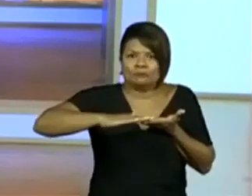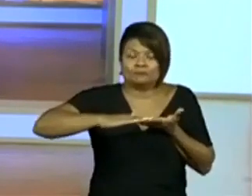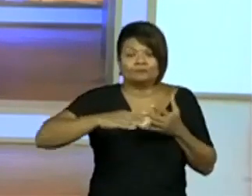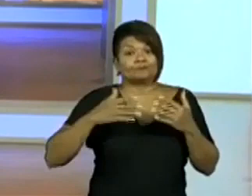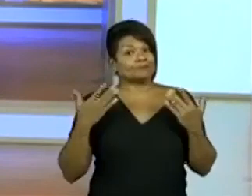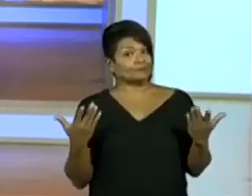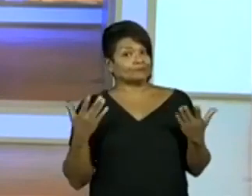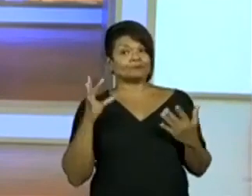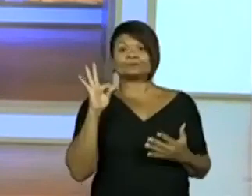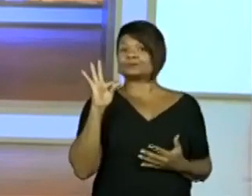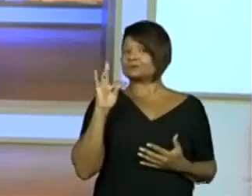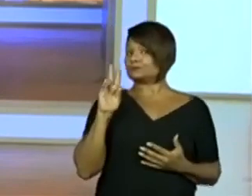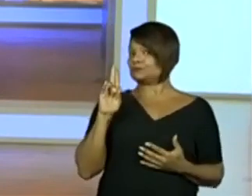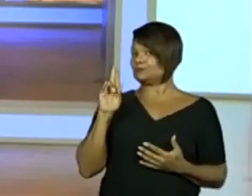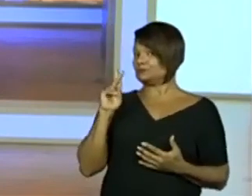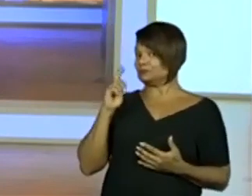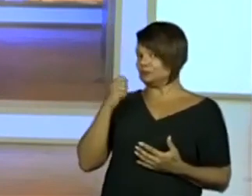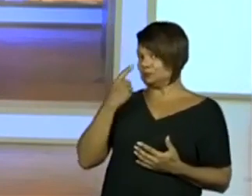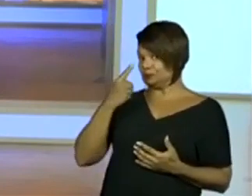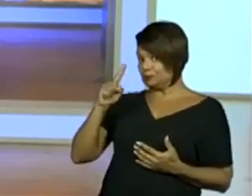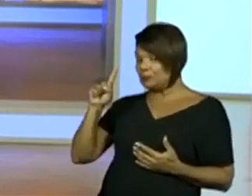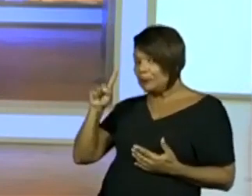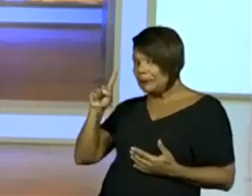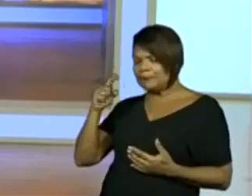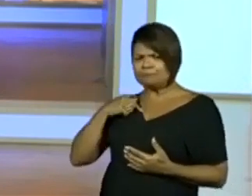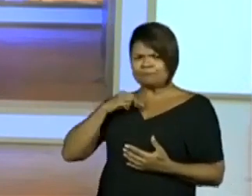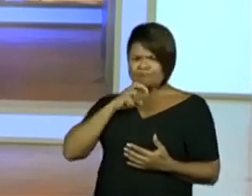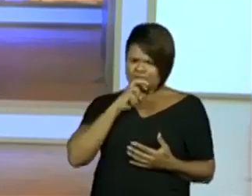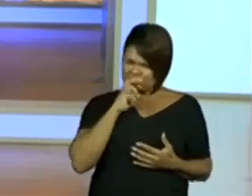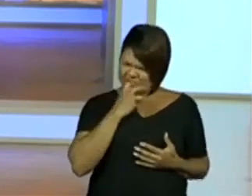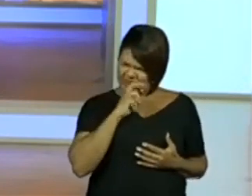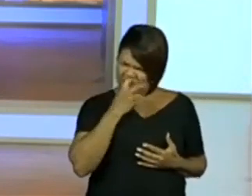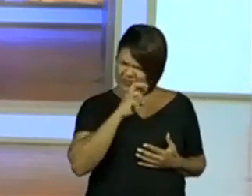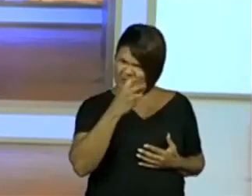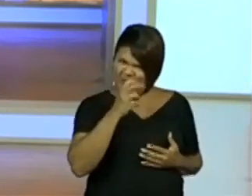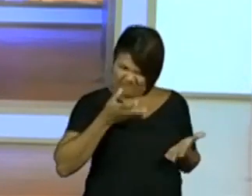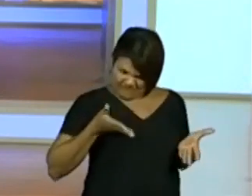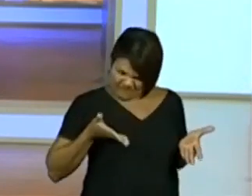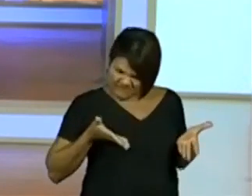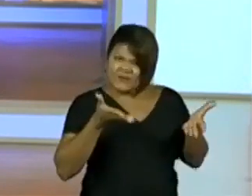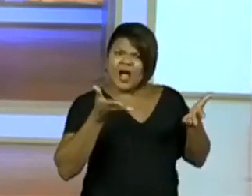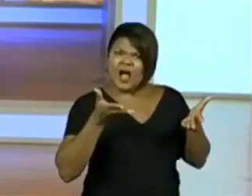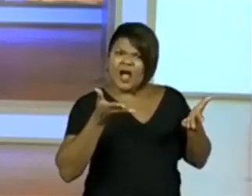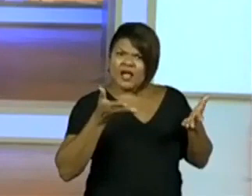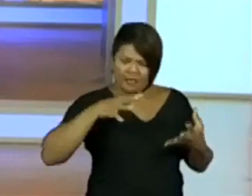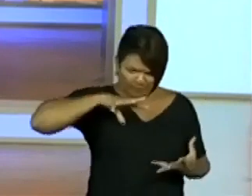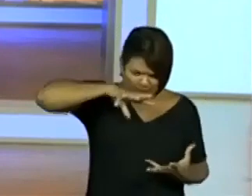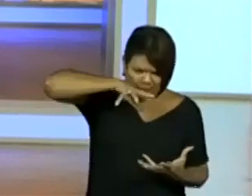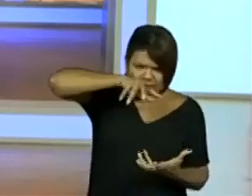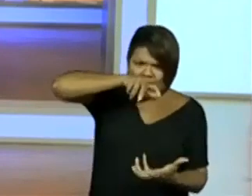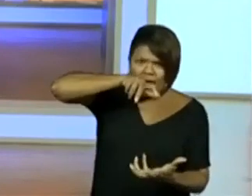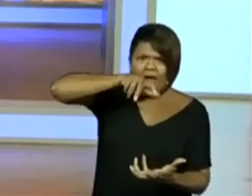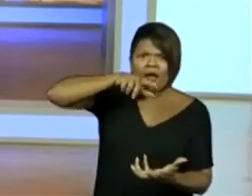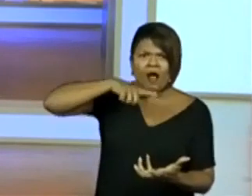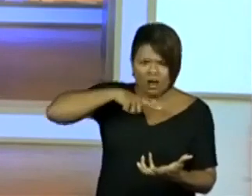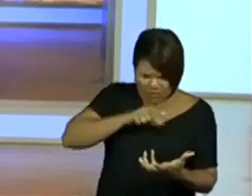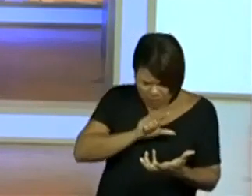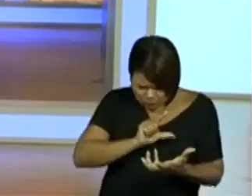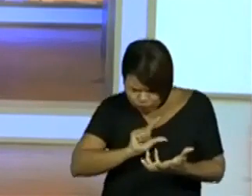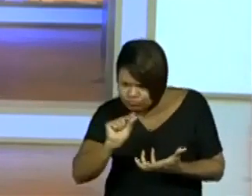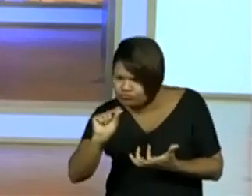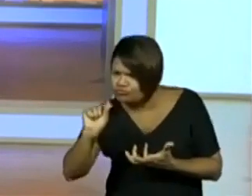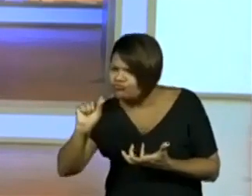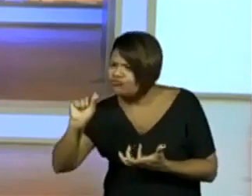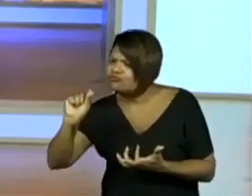voz trovão, sugeriu que Nhanderuvussu percorresse os 4 cantos terrestres a fim de